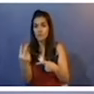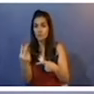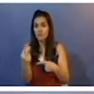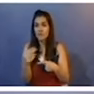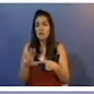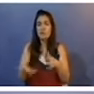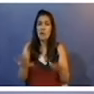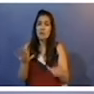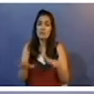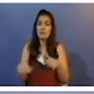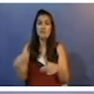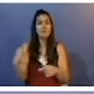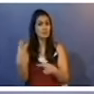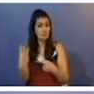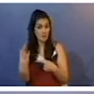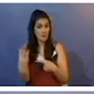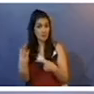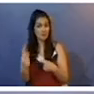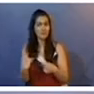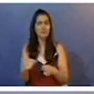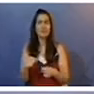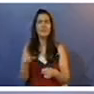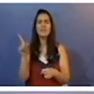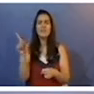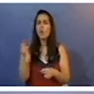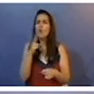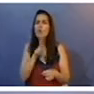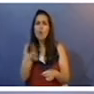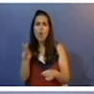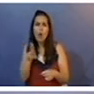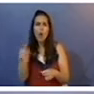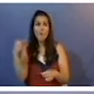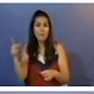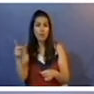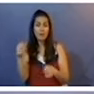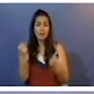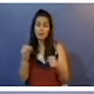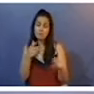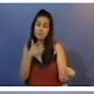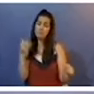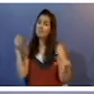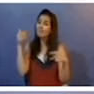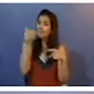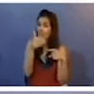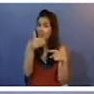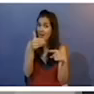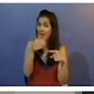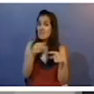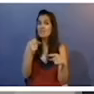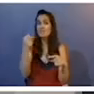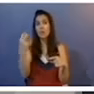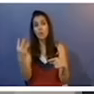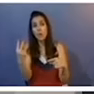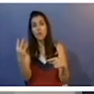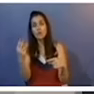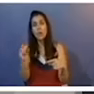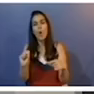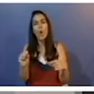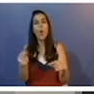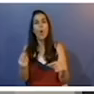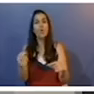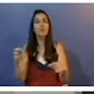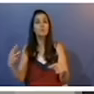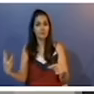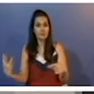apresenta 3. Por isso que na nomenclatura dele a gente precisa identificar se é o do ferro 2 ou se é o ferro